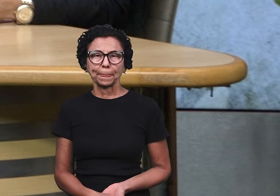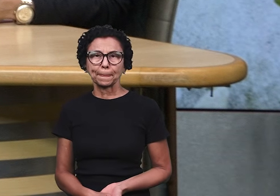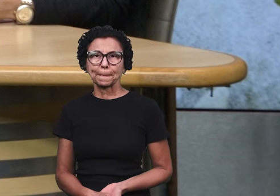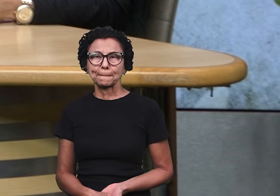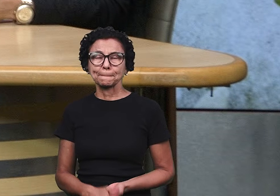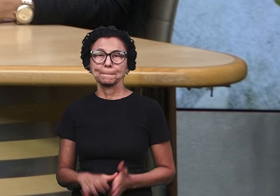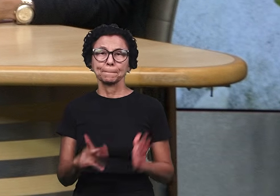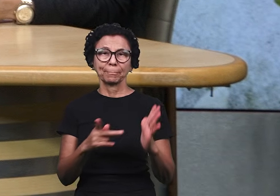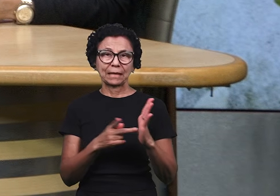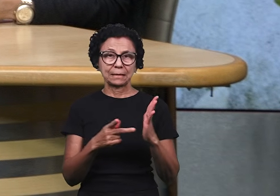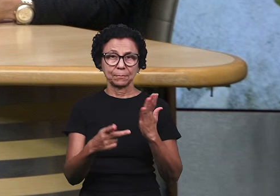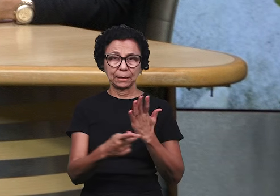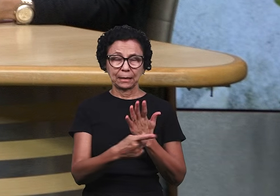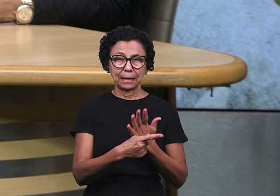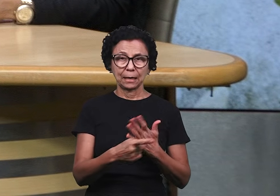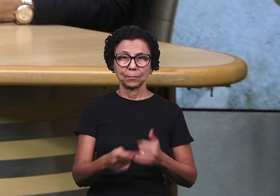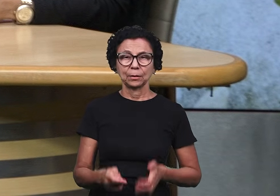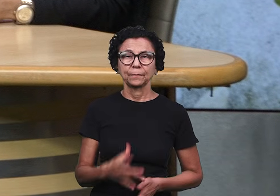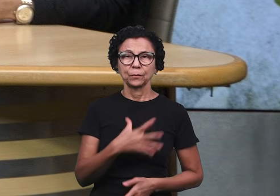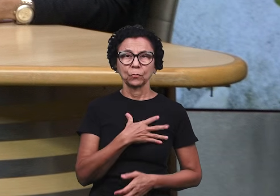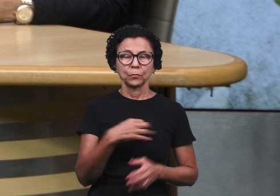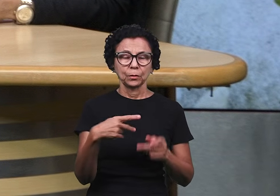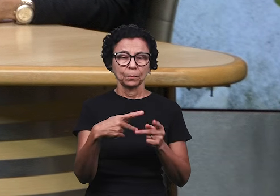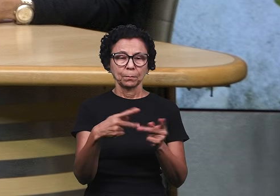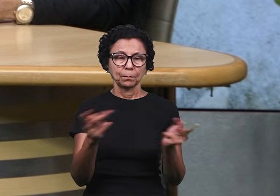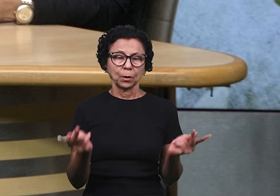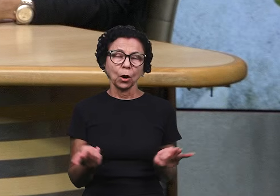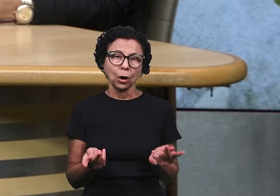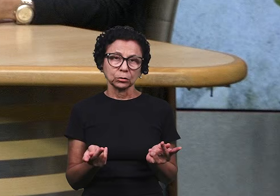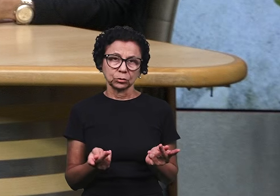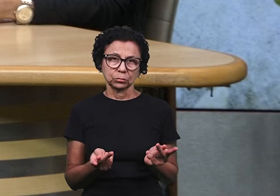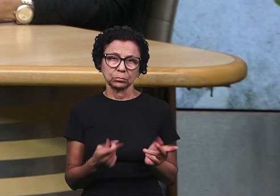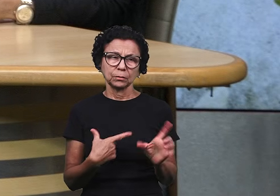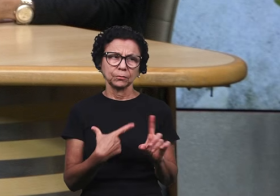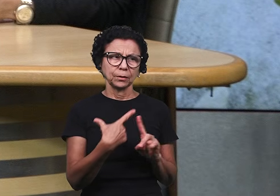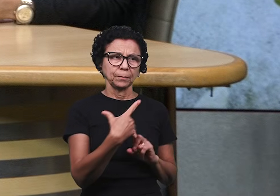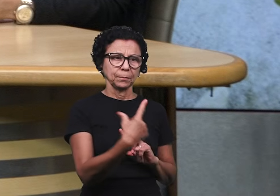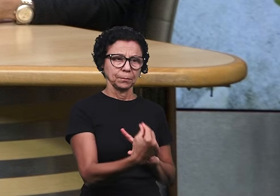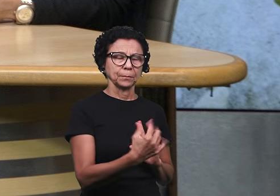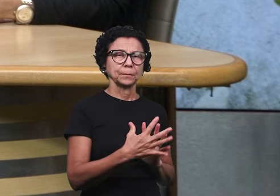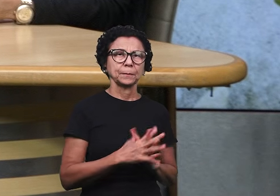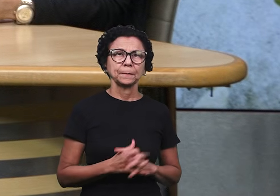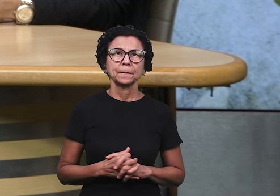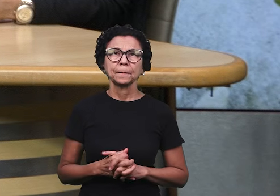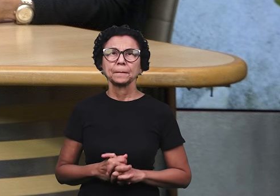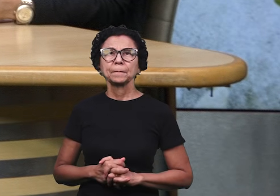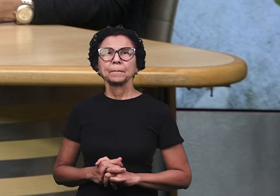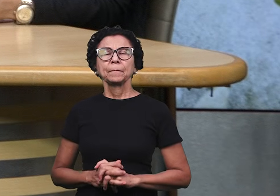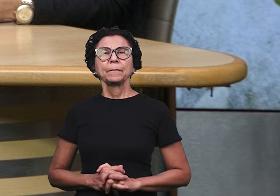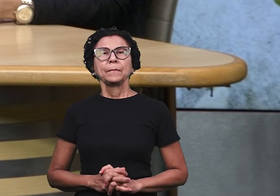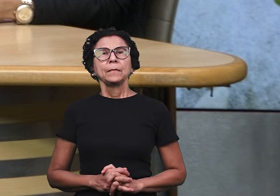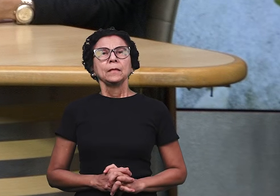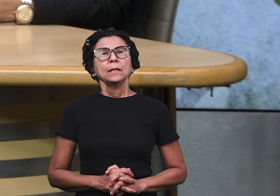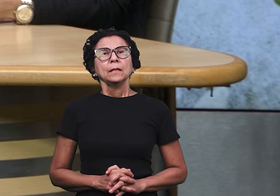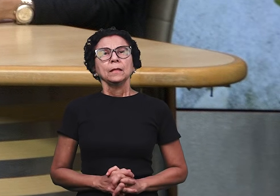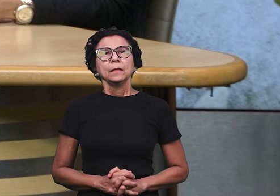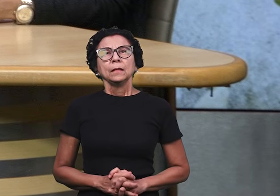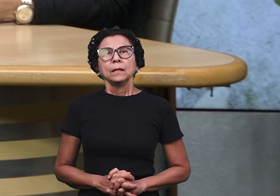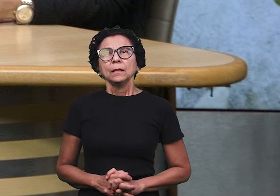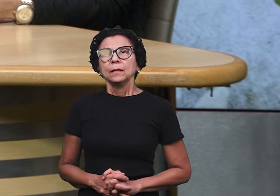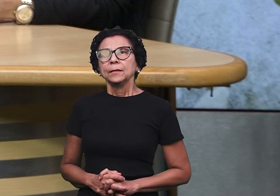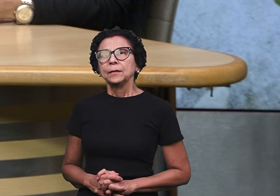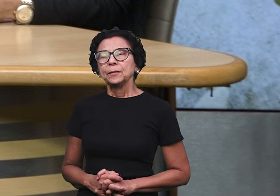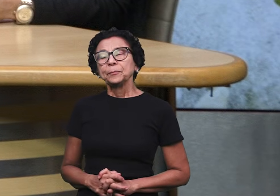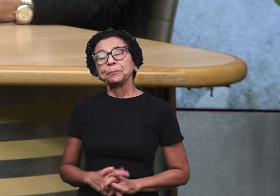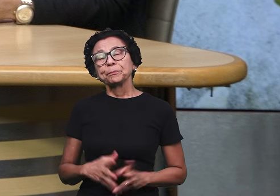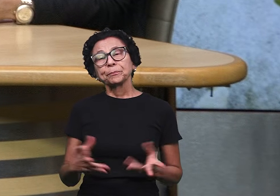entender com relação a essa parábola do filho pródigo, né? Nós não podemos ser o filho que ficou em casa. O filho que